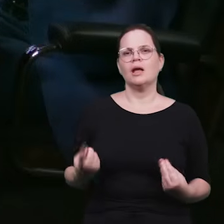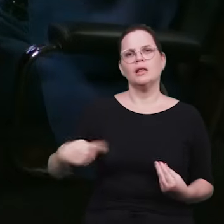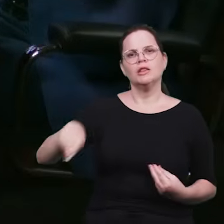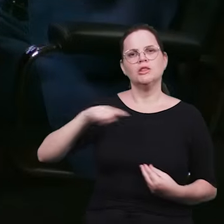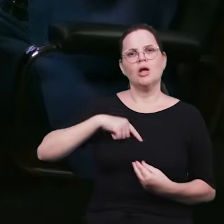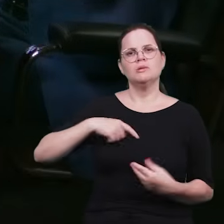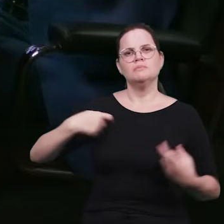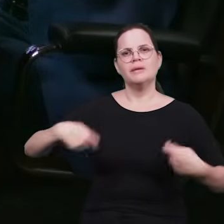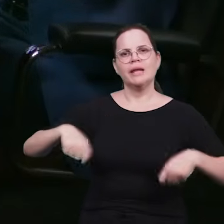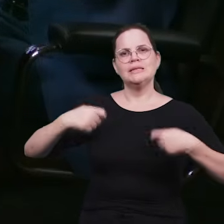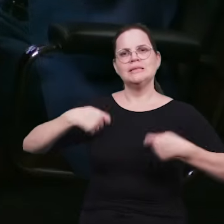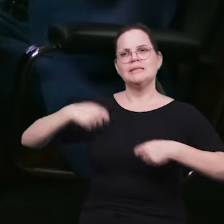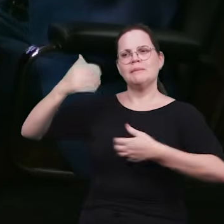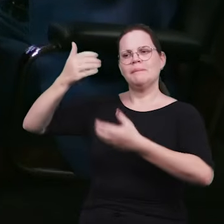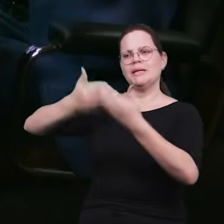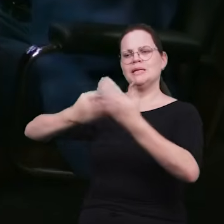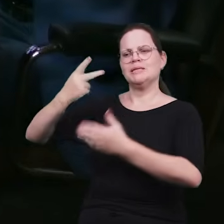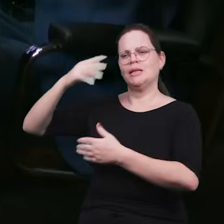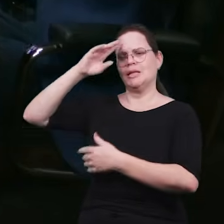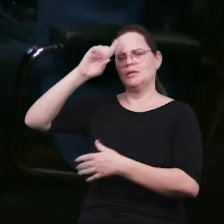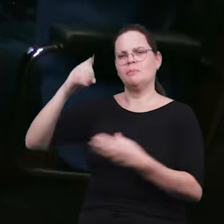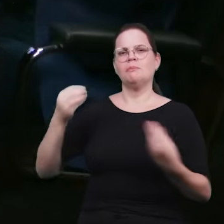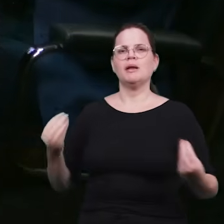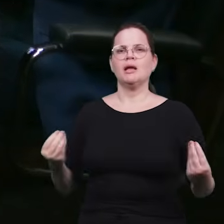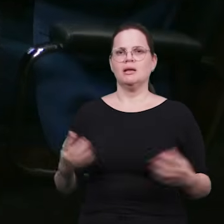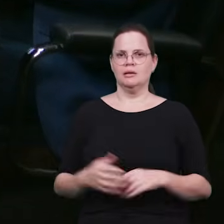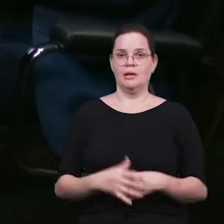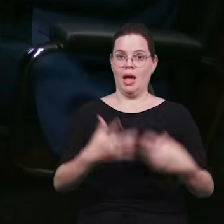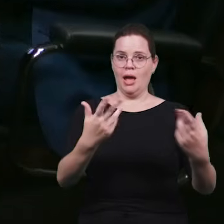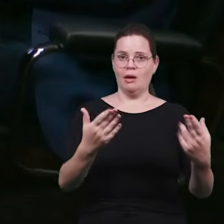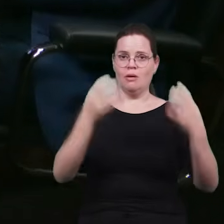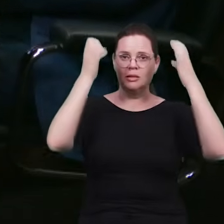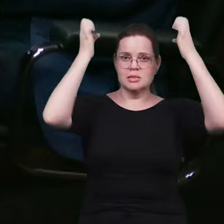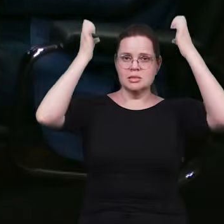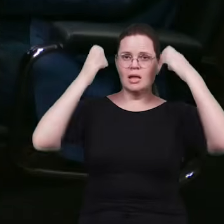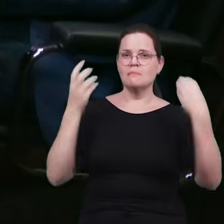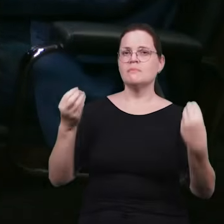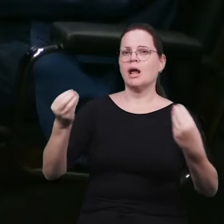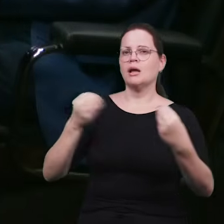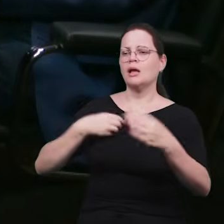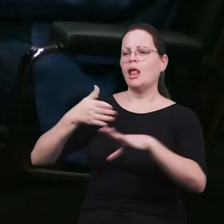presença? Por que Esther precisava entrar na presença do rei?